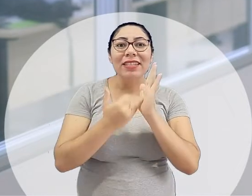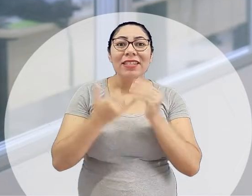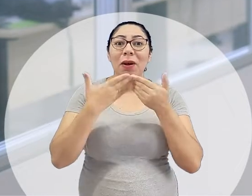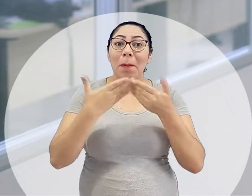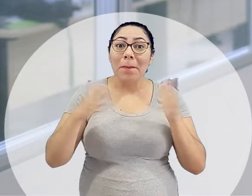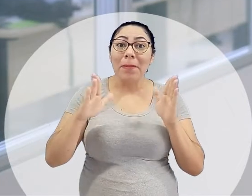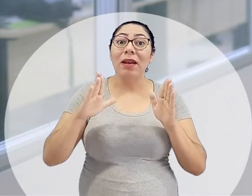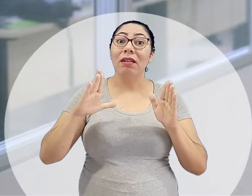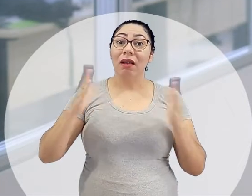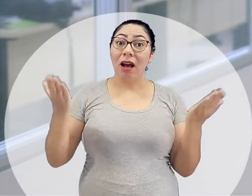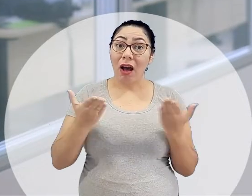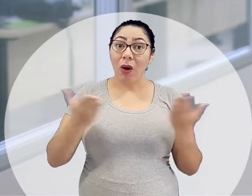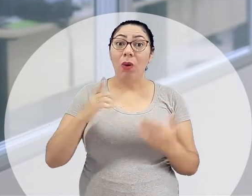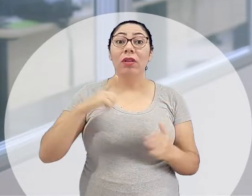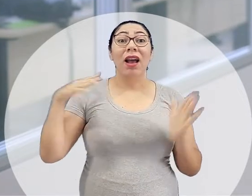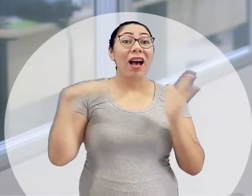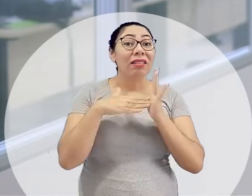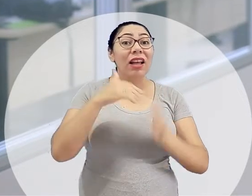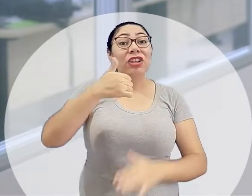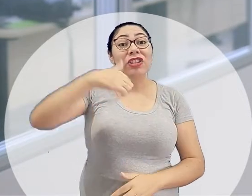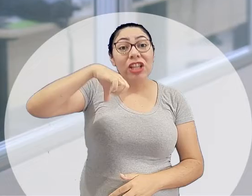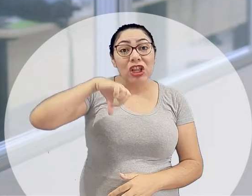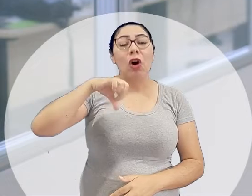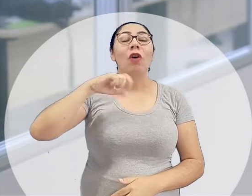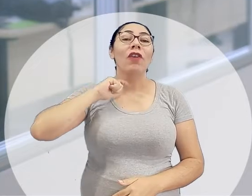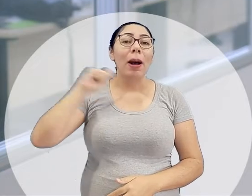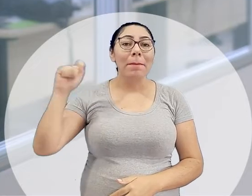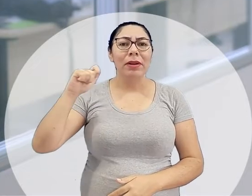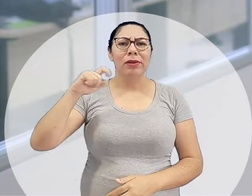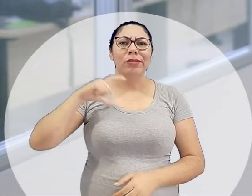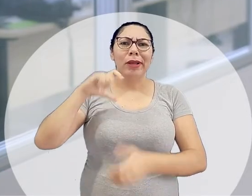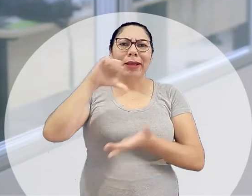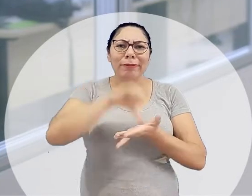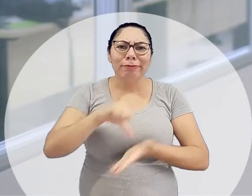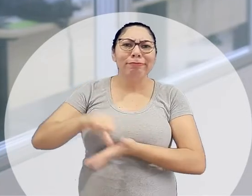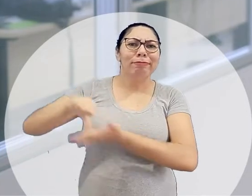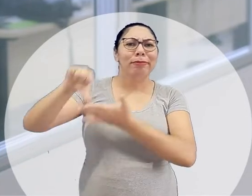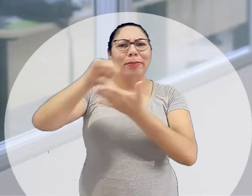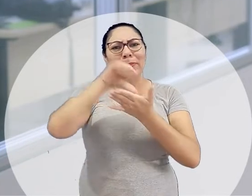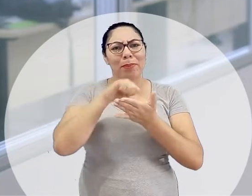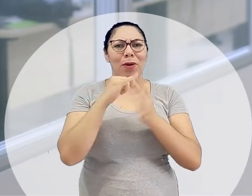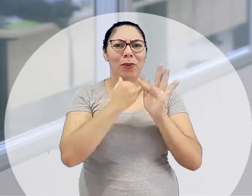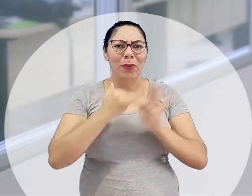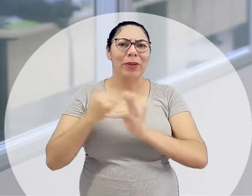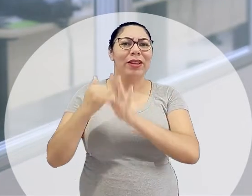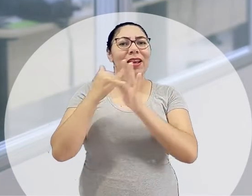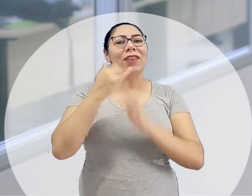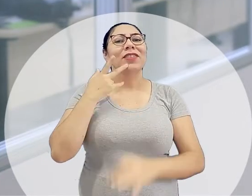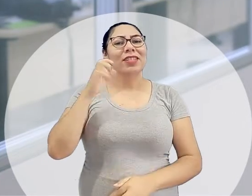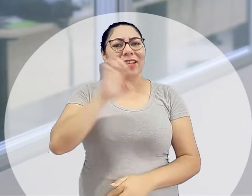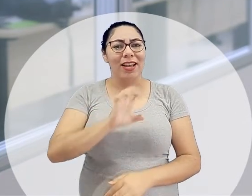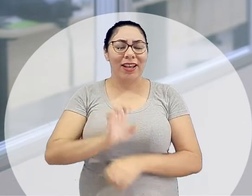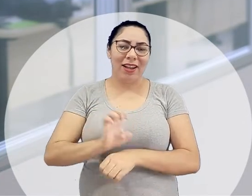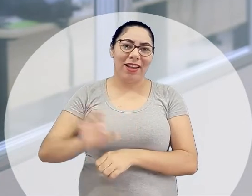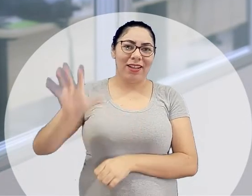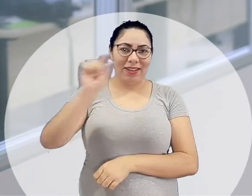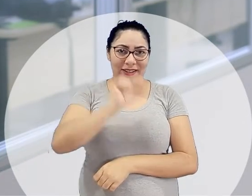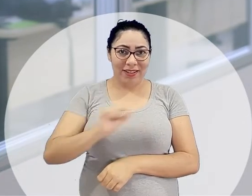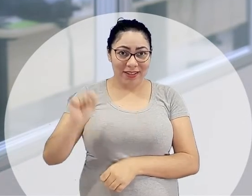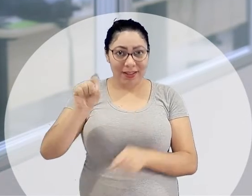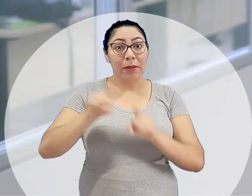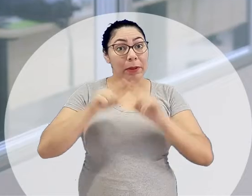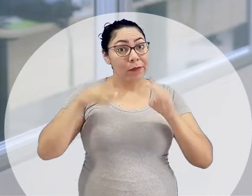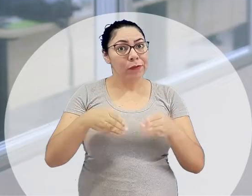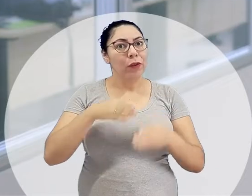inscrições abertas até 19 de abril em 24 unidades por todo o estado, também para cursos técnicos. Os detalhes de todos